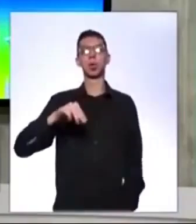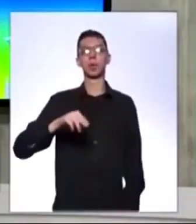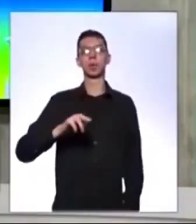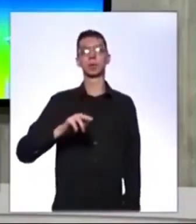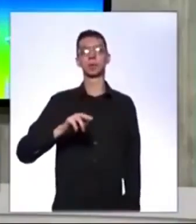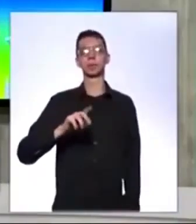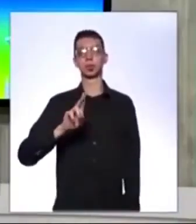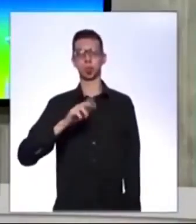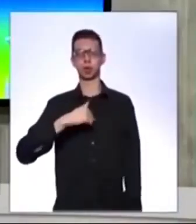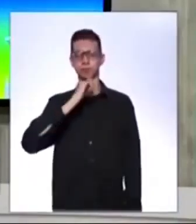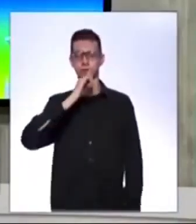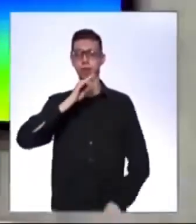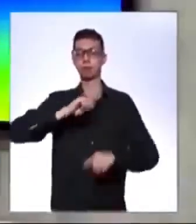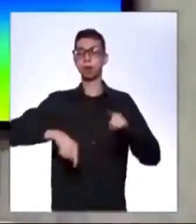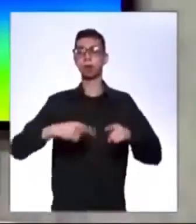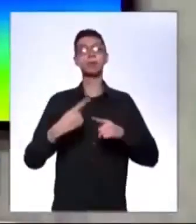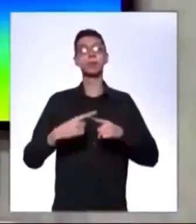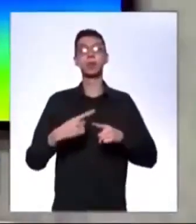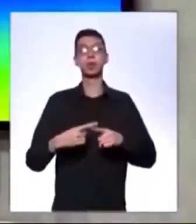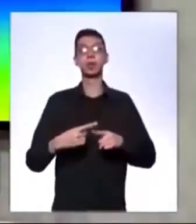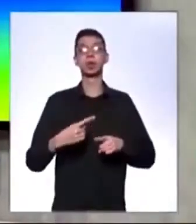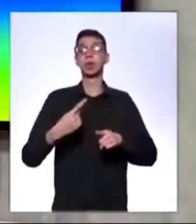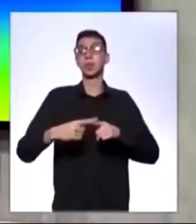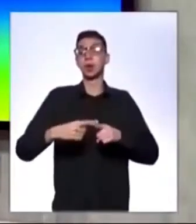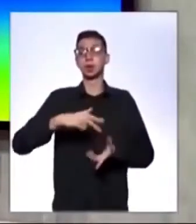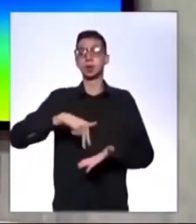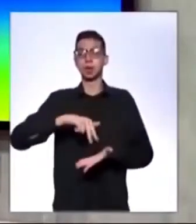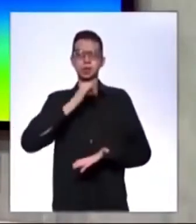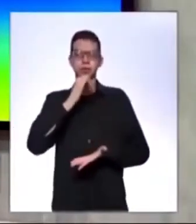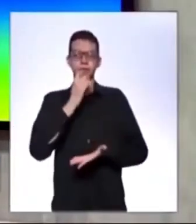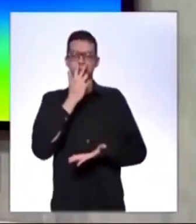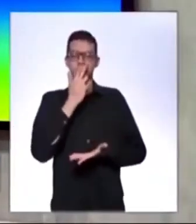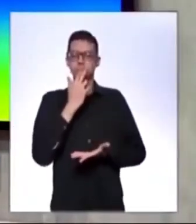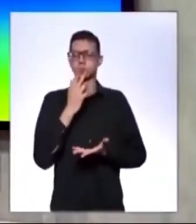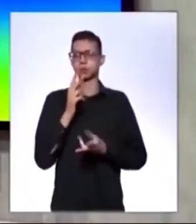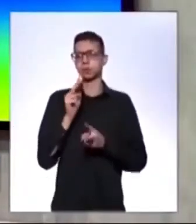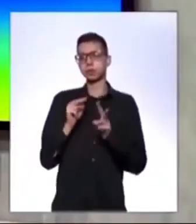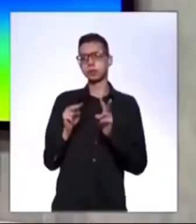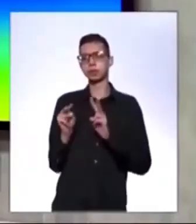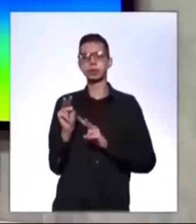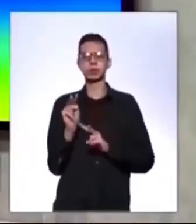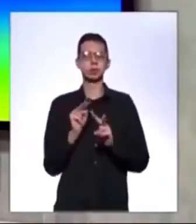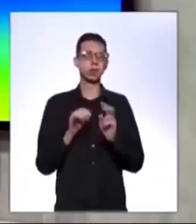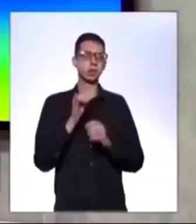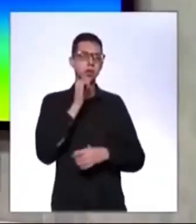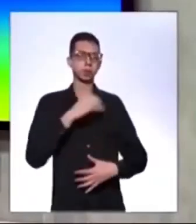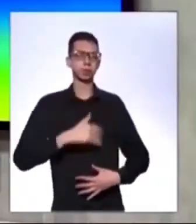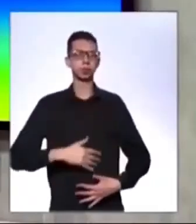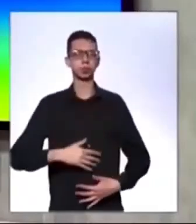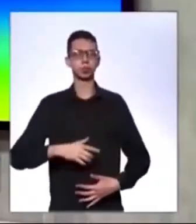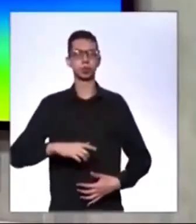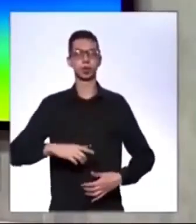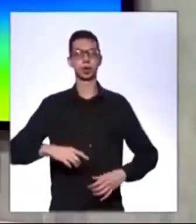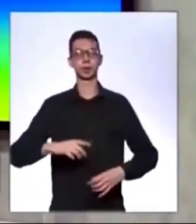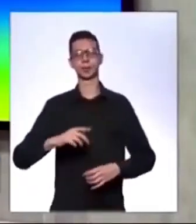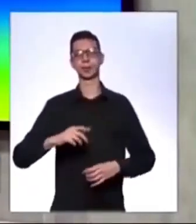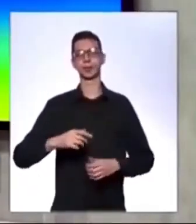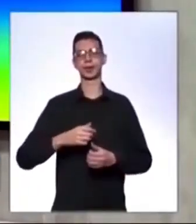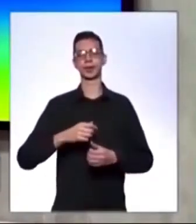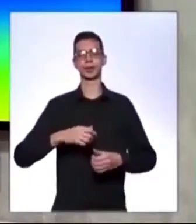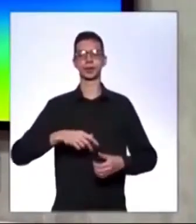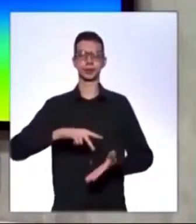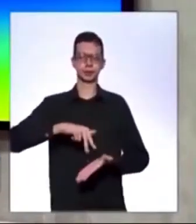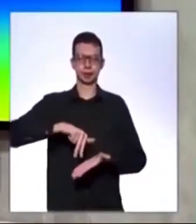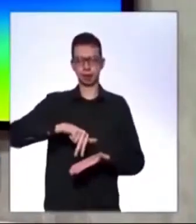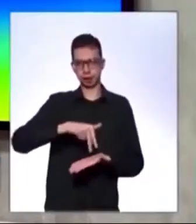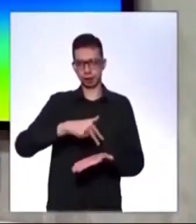proibido pelos brancos? Porque era uma dança muito sensual. Eles dançavam aqui na região pélvica. E aí o que acontece? É interessante isso, né? Ao